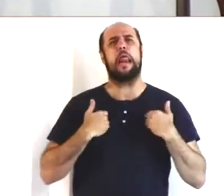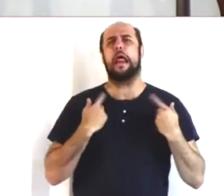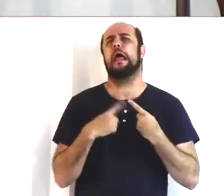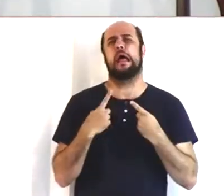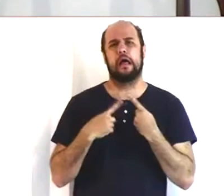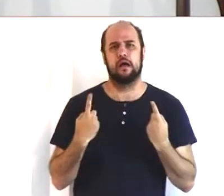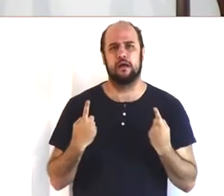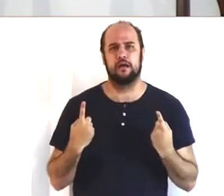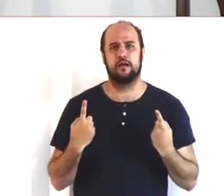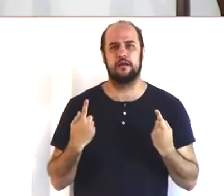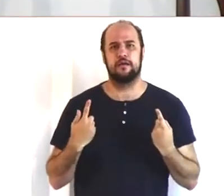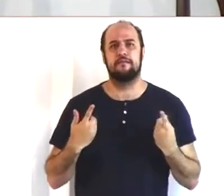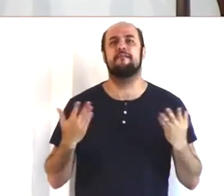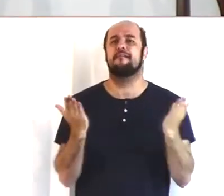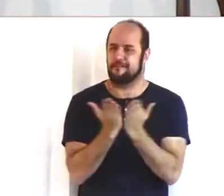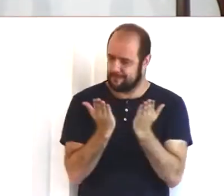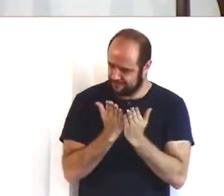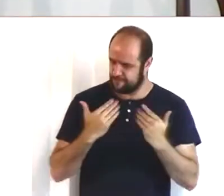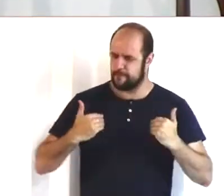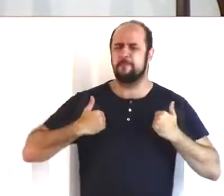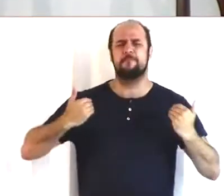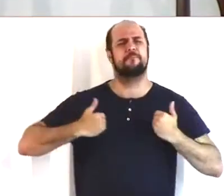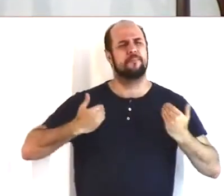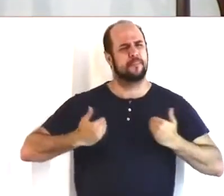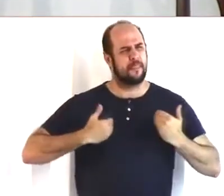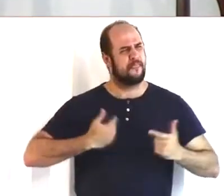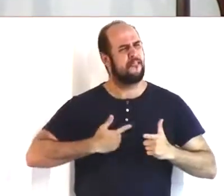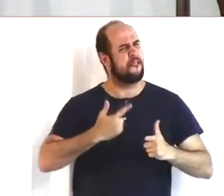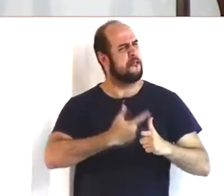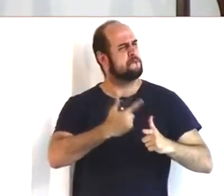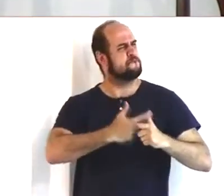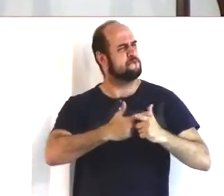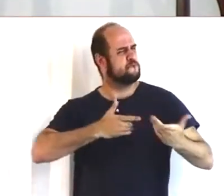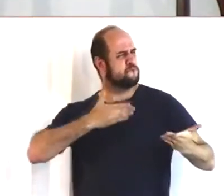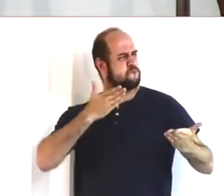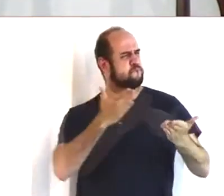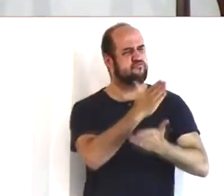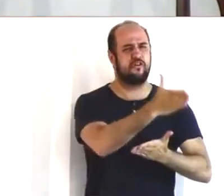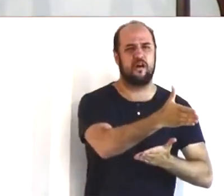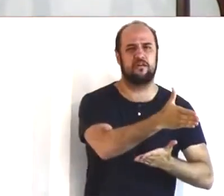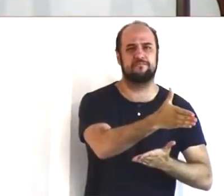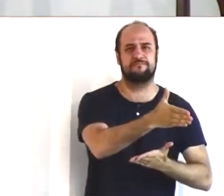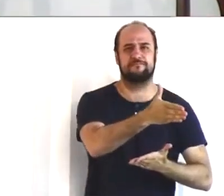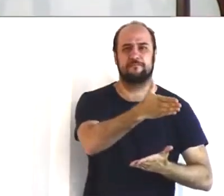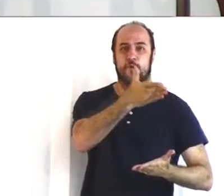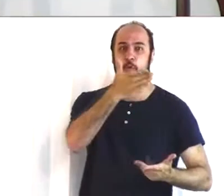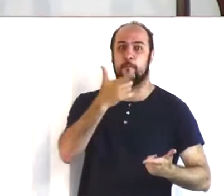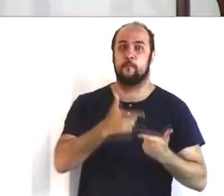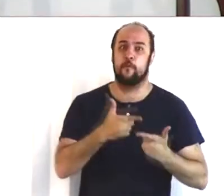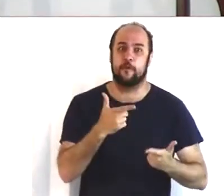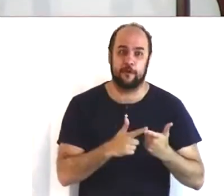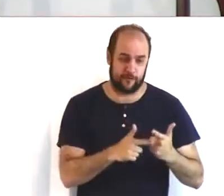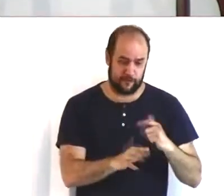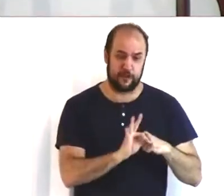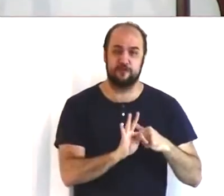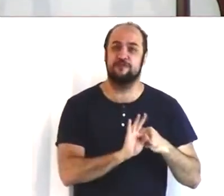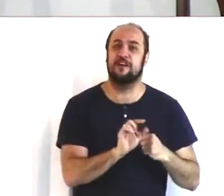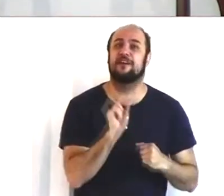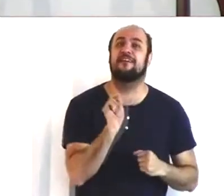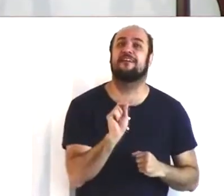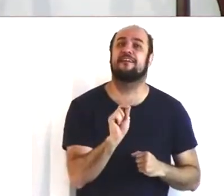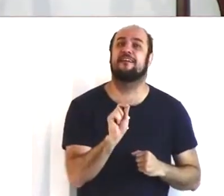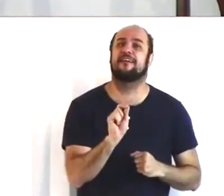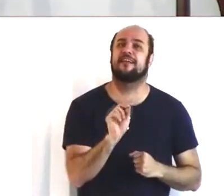Porque o cristão é alegre em meio às provações? Pelo que Deus aponta nesses versículos.